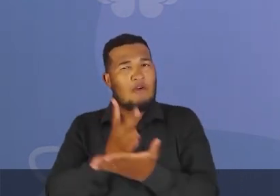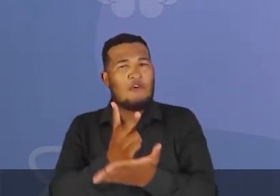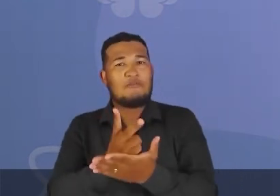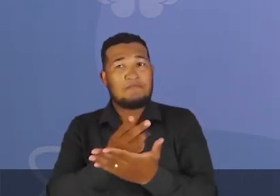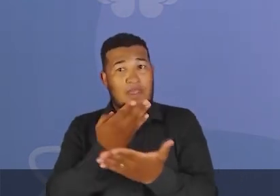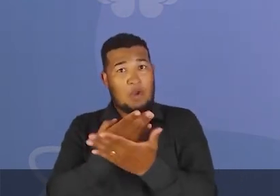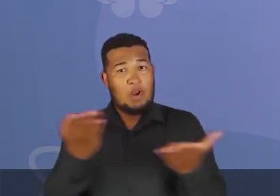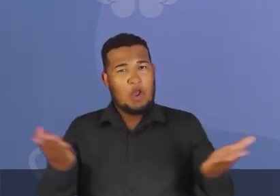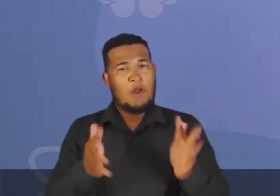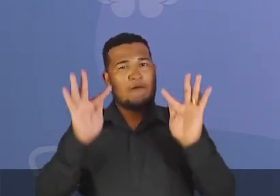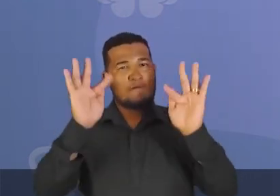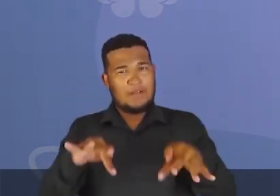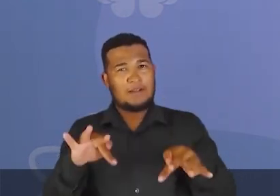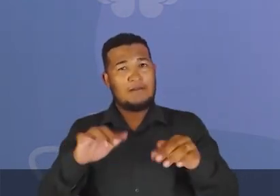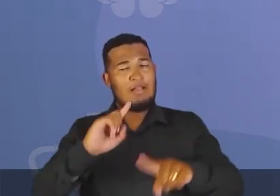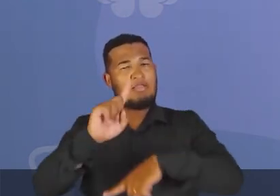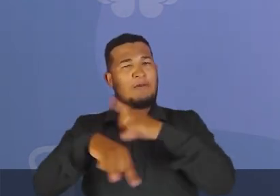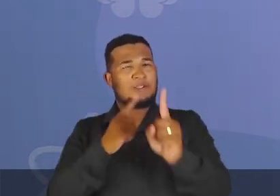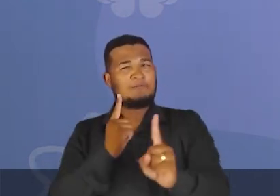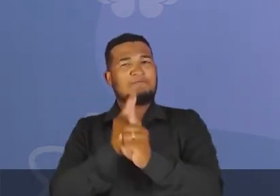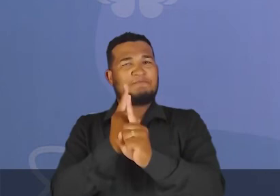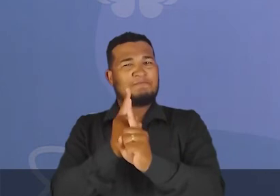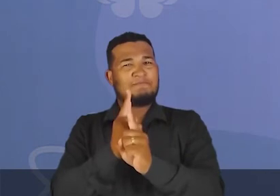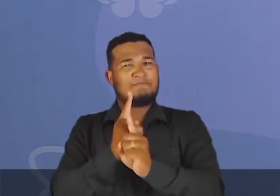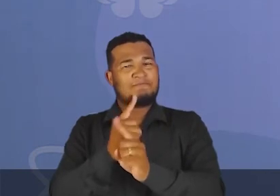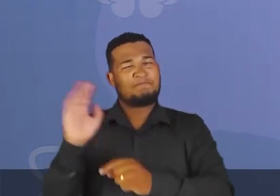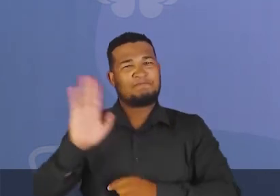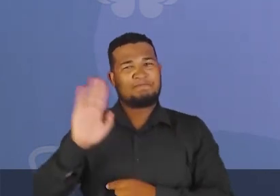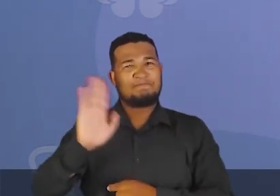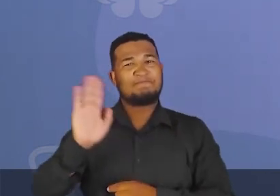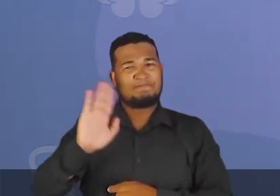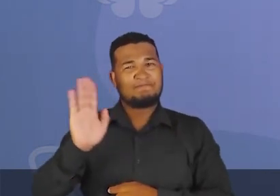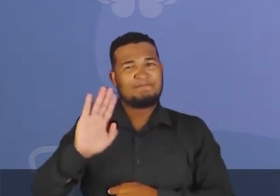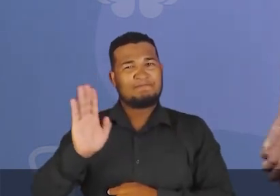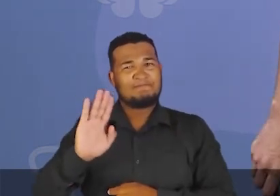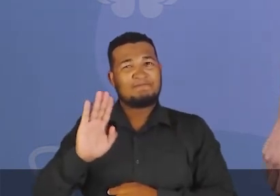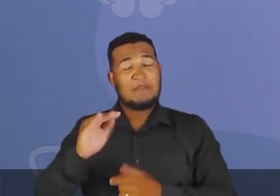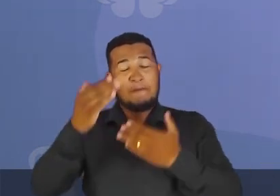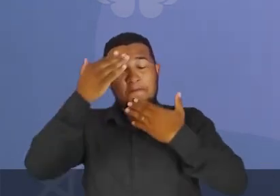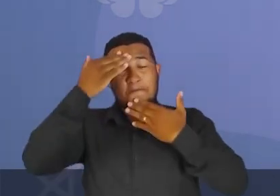aqui, se vê num próximo momento. Até logo.